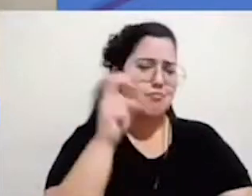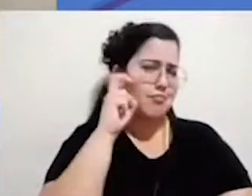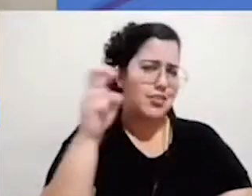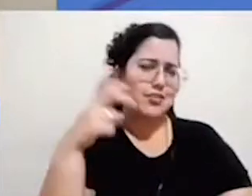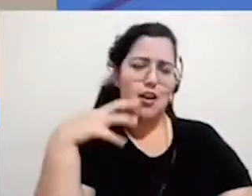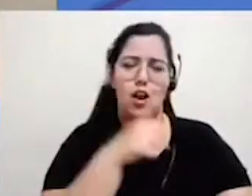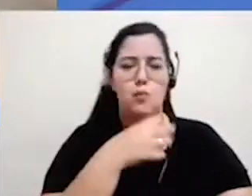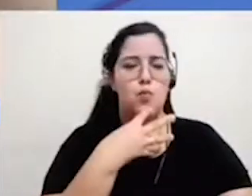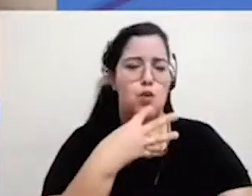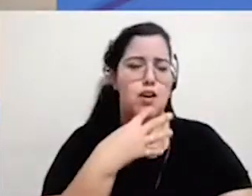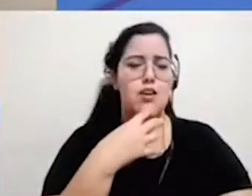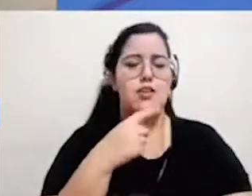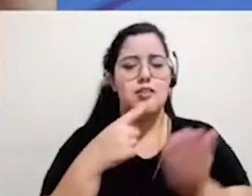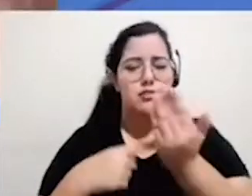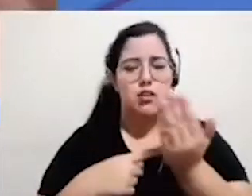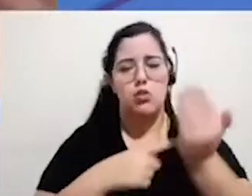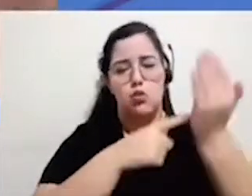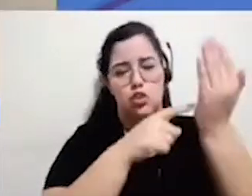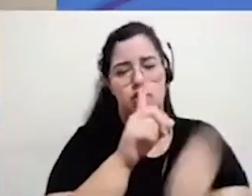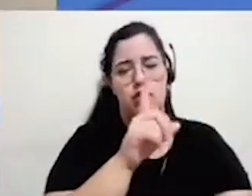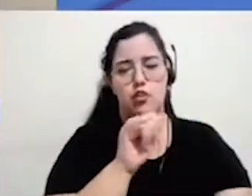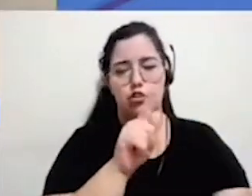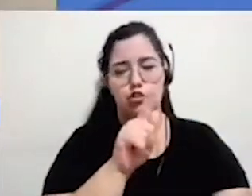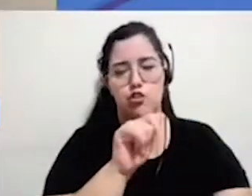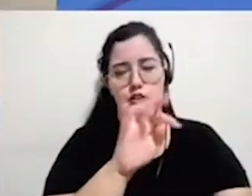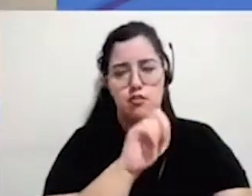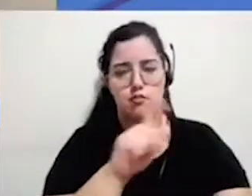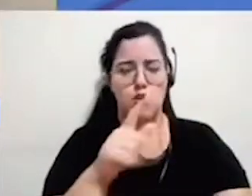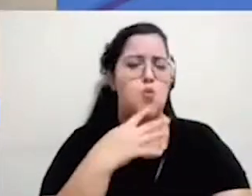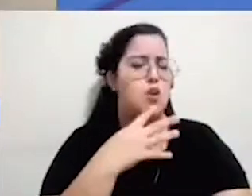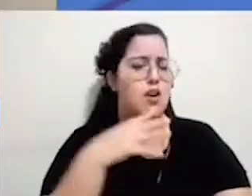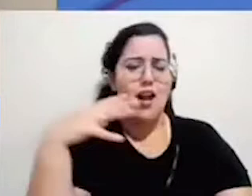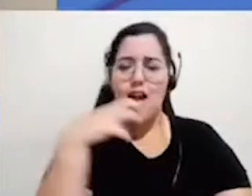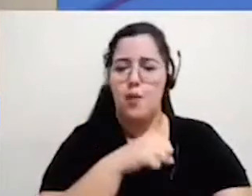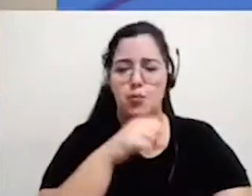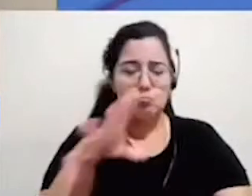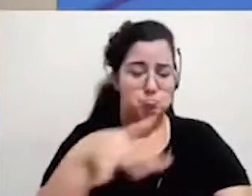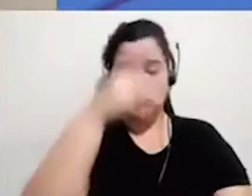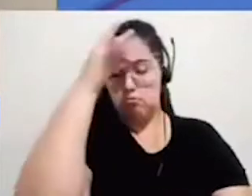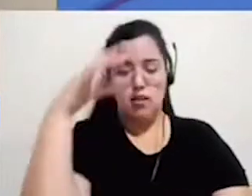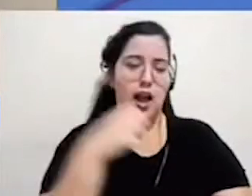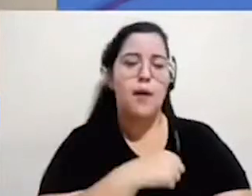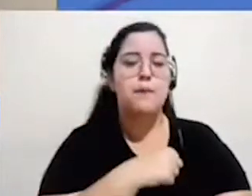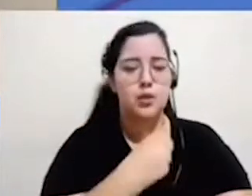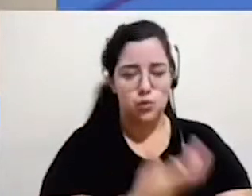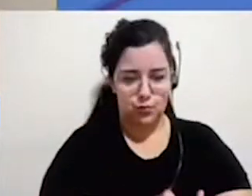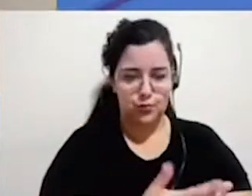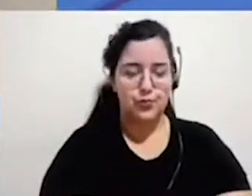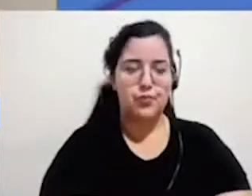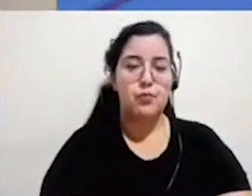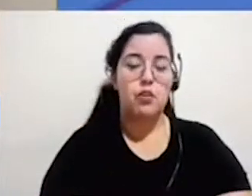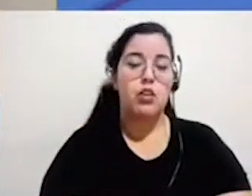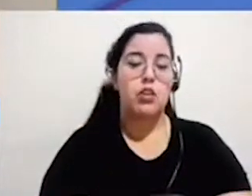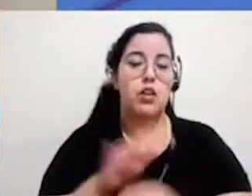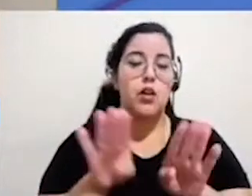digitais, eles são, sabe? Eles tomam conta da coisa muito rapidamente. Outro